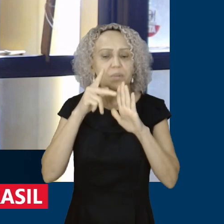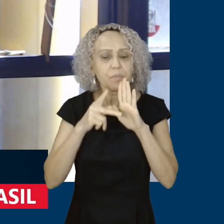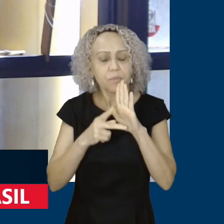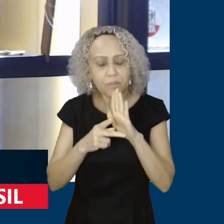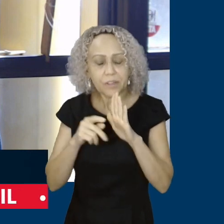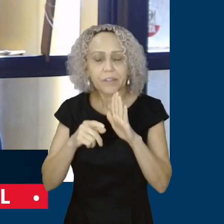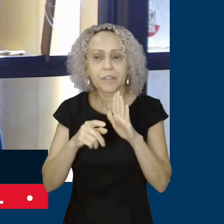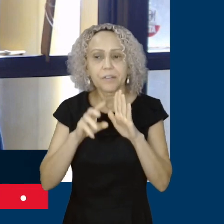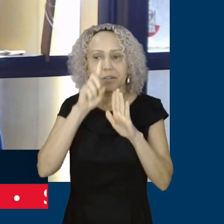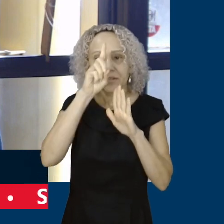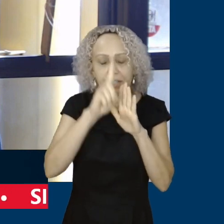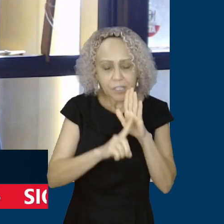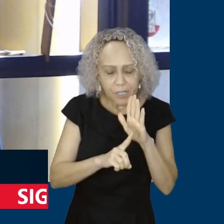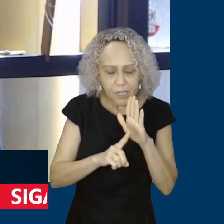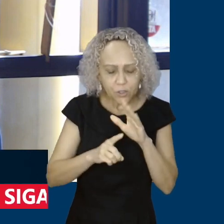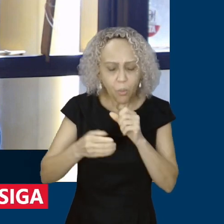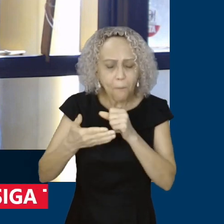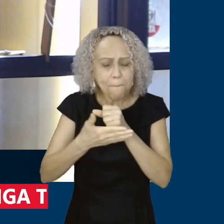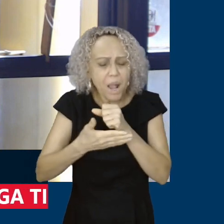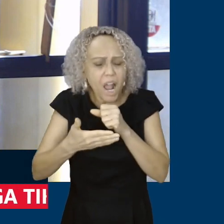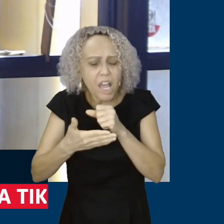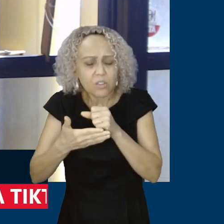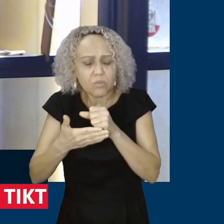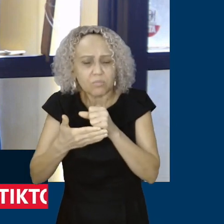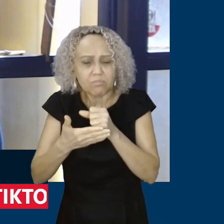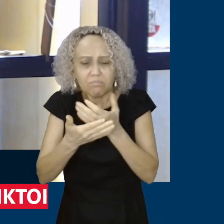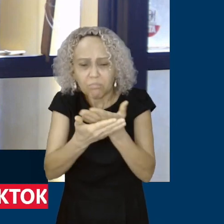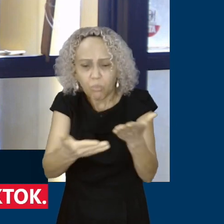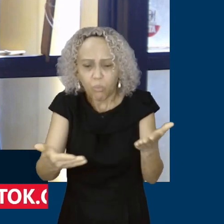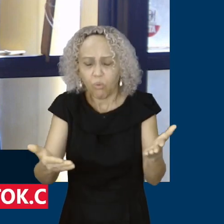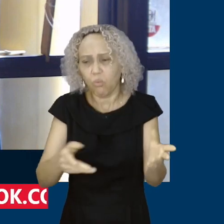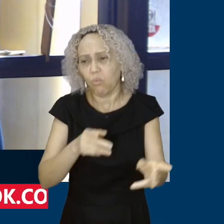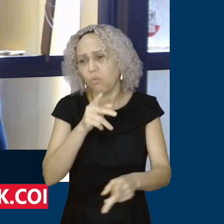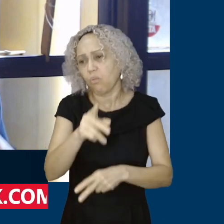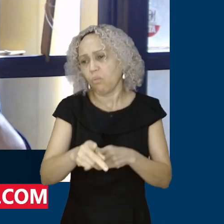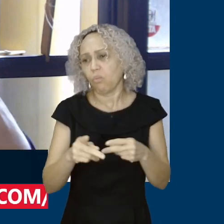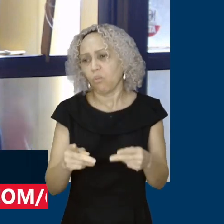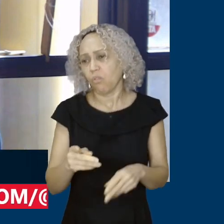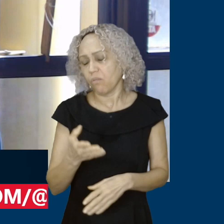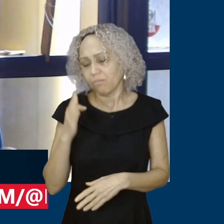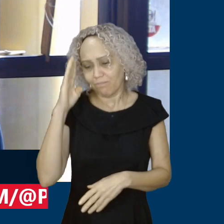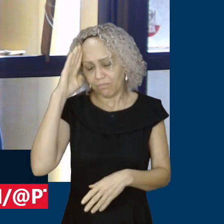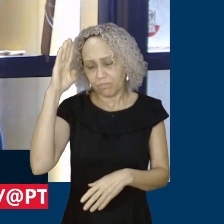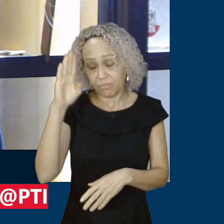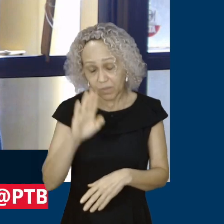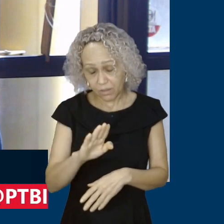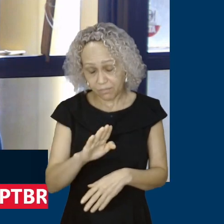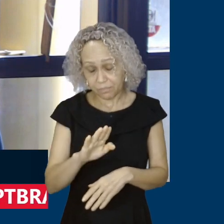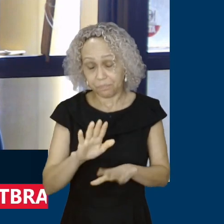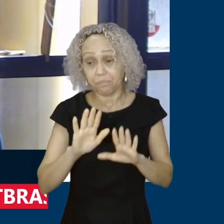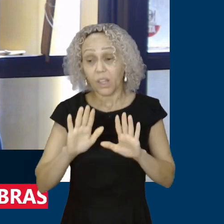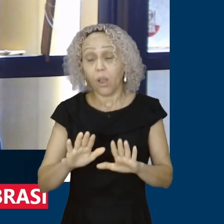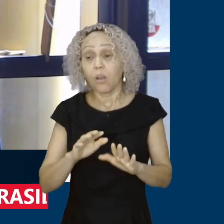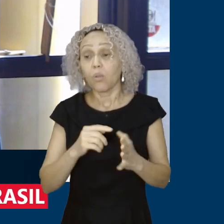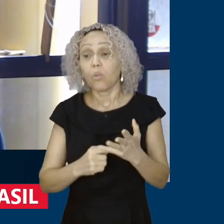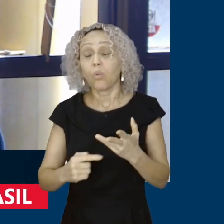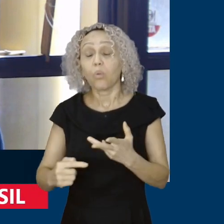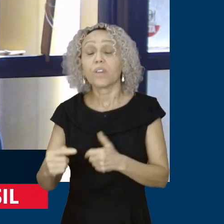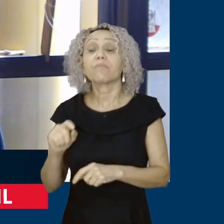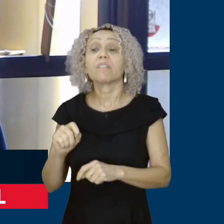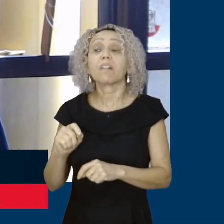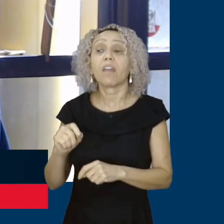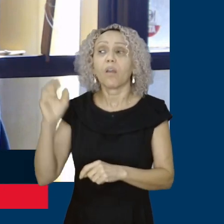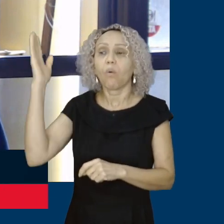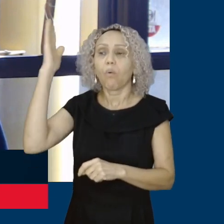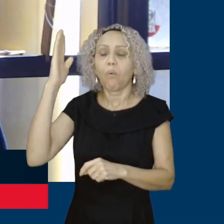básicos para o conjunto da população. Então, isso, né, coloca o Brasil sinalizando para o mundo todo que é este